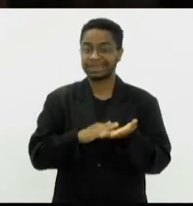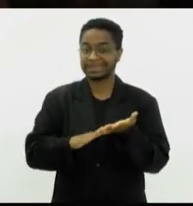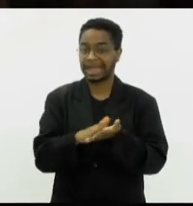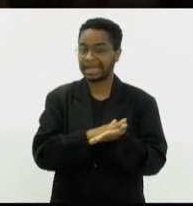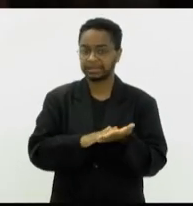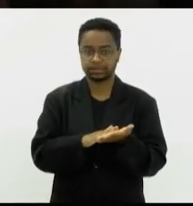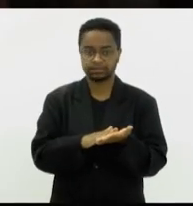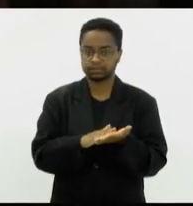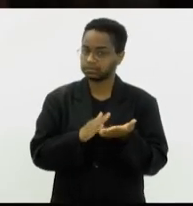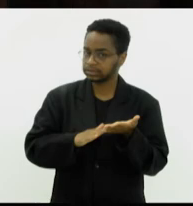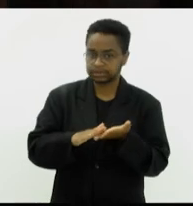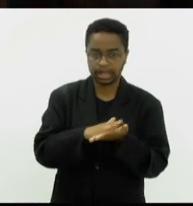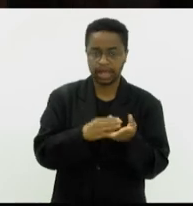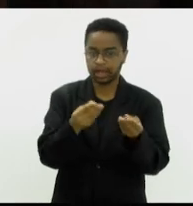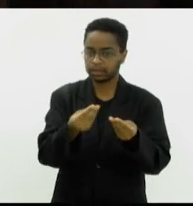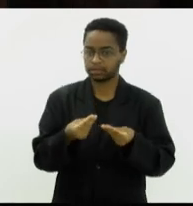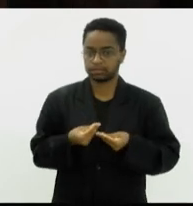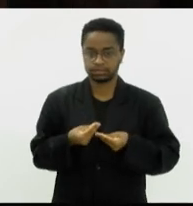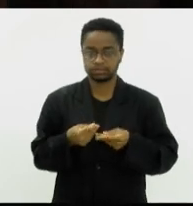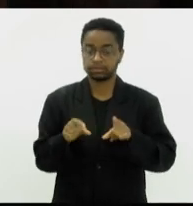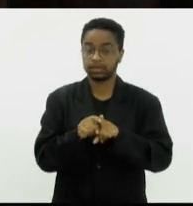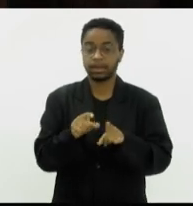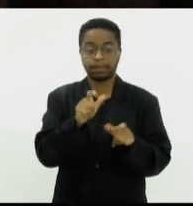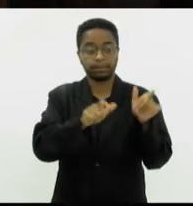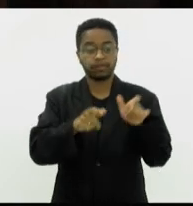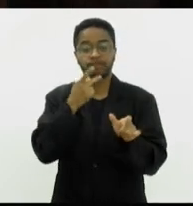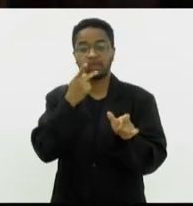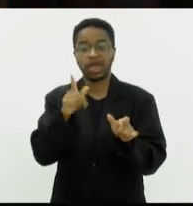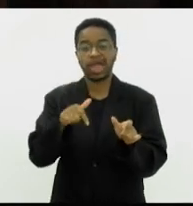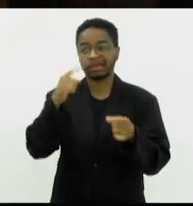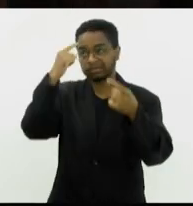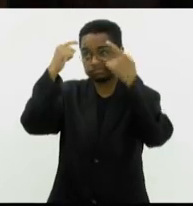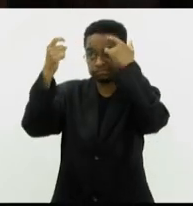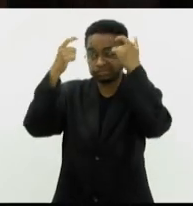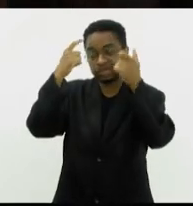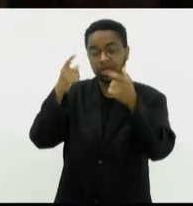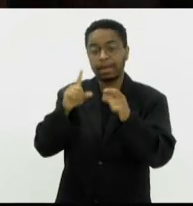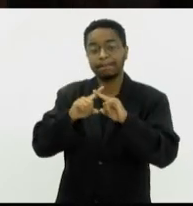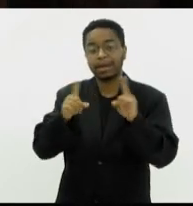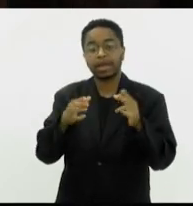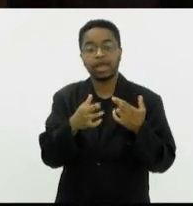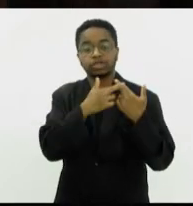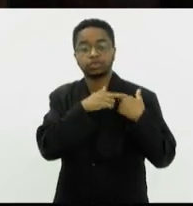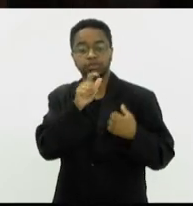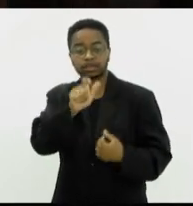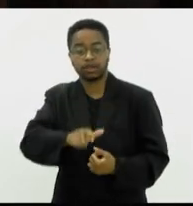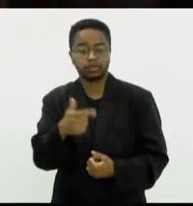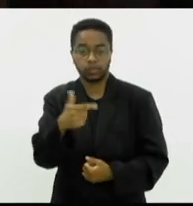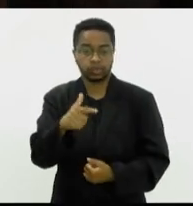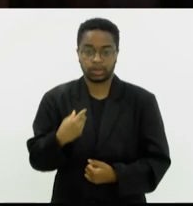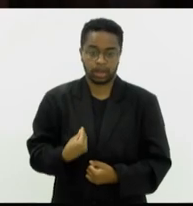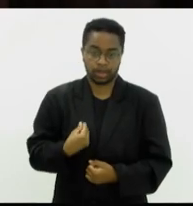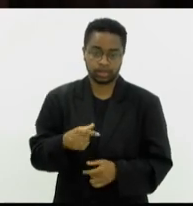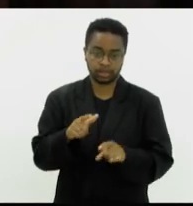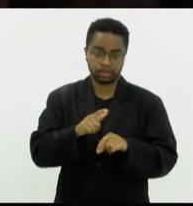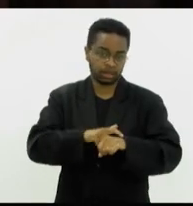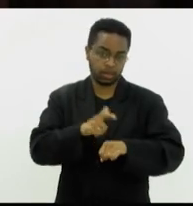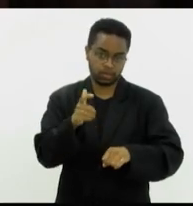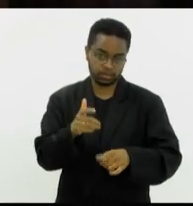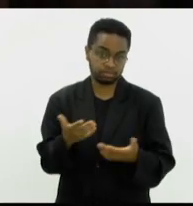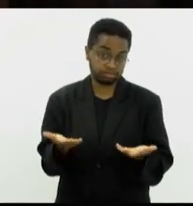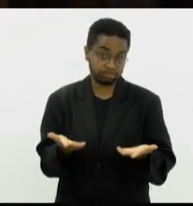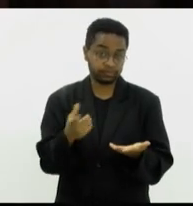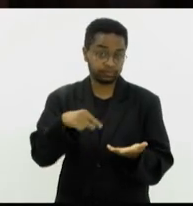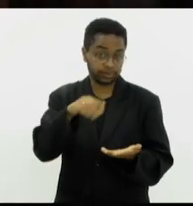vocês nada foi apresentado falaram que os valores eram de cabeça e que o responsável não estava no momento só para vocês terem uma